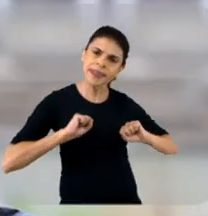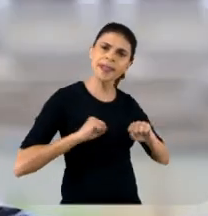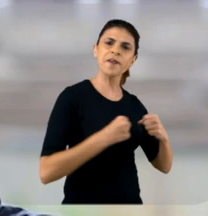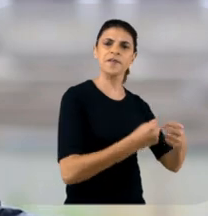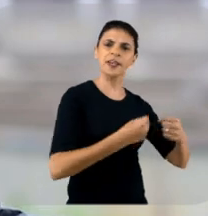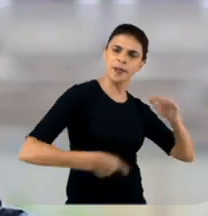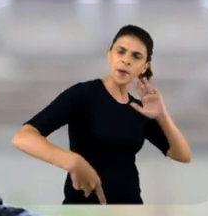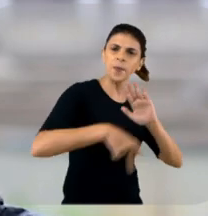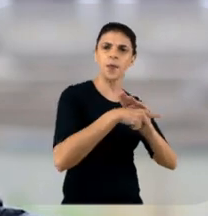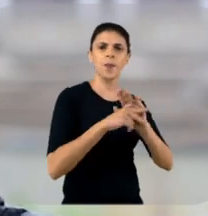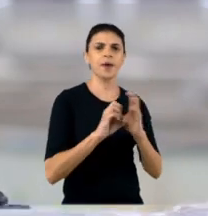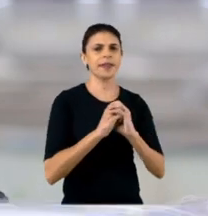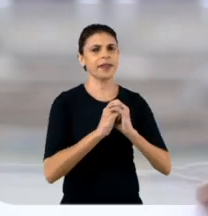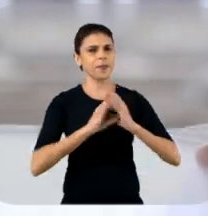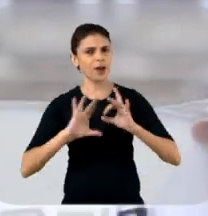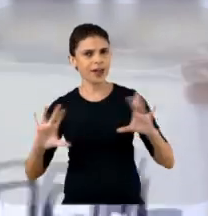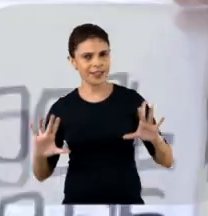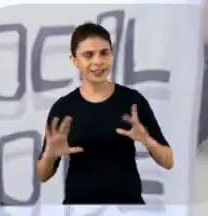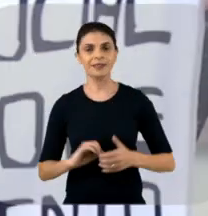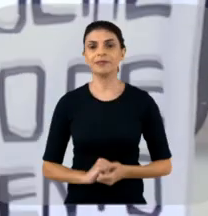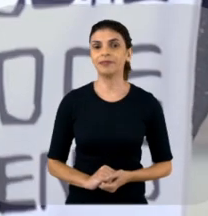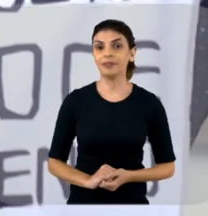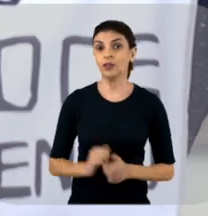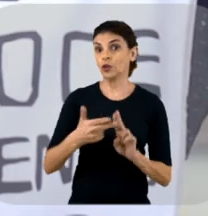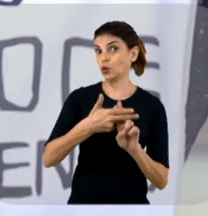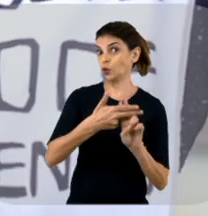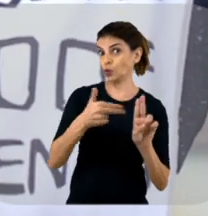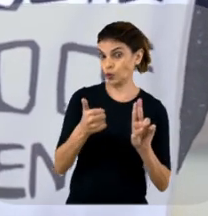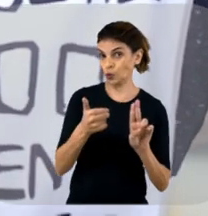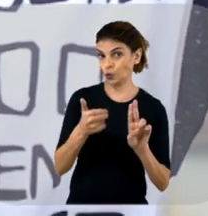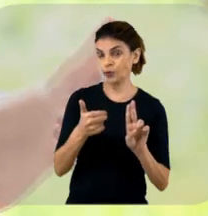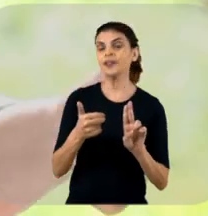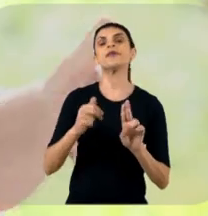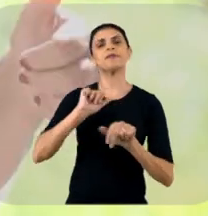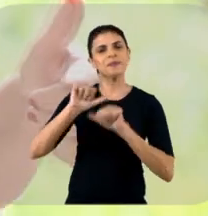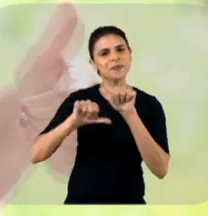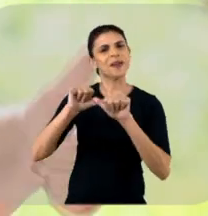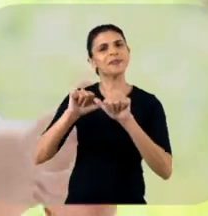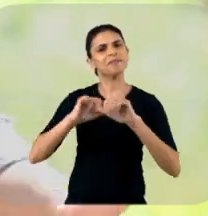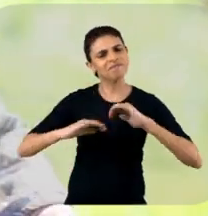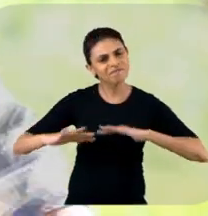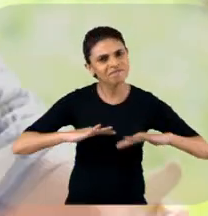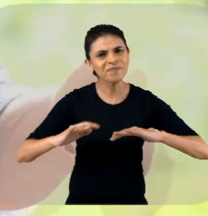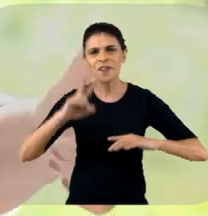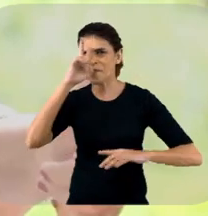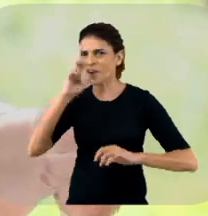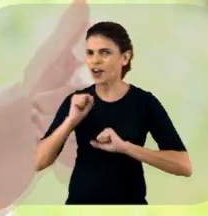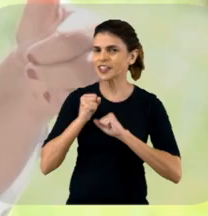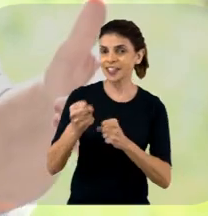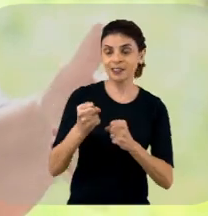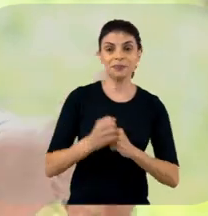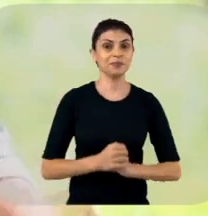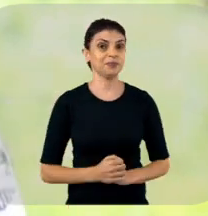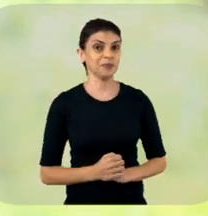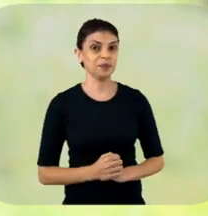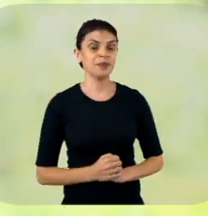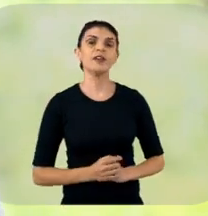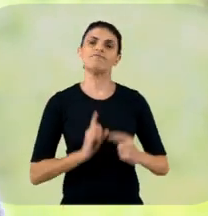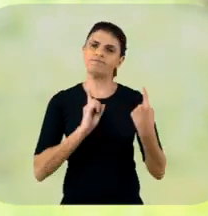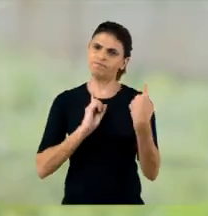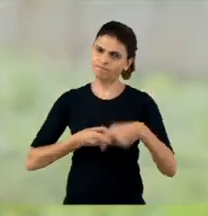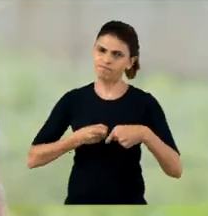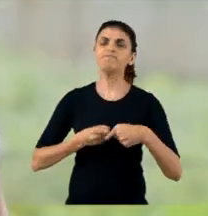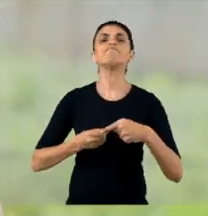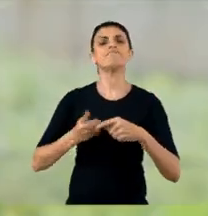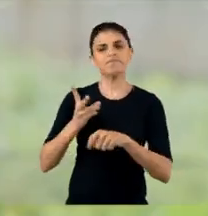Pela defesa irrestrita da nossa democracia. Pelo SUS revitalizado e fortalecido.